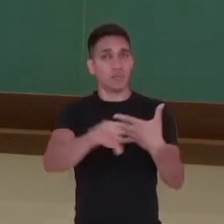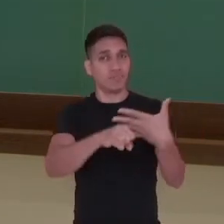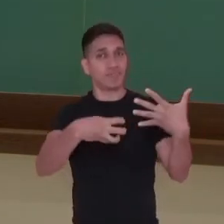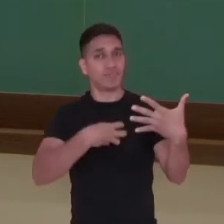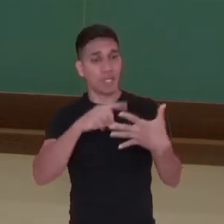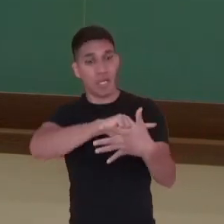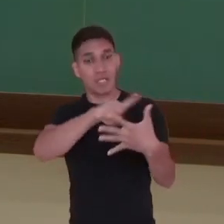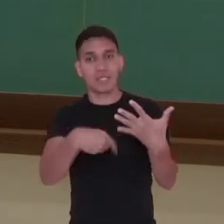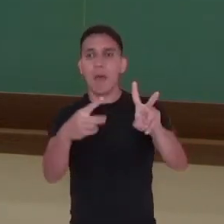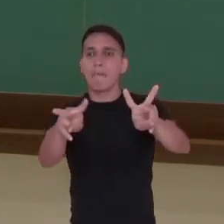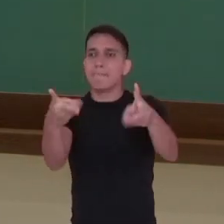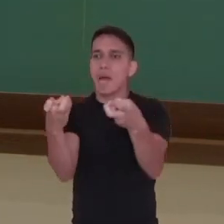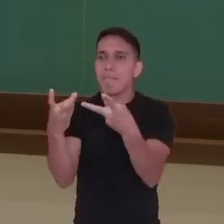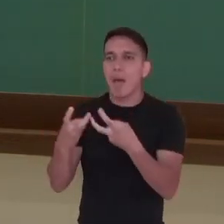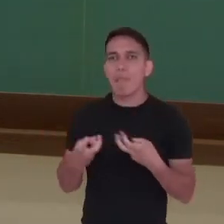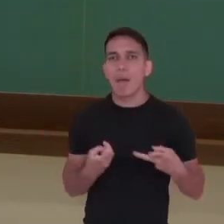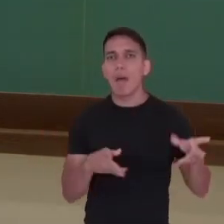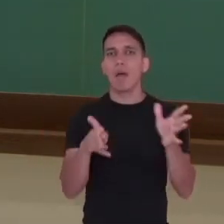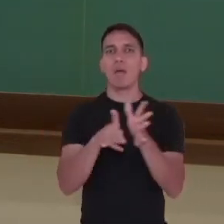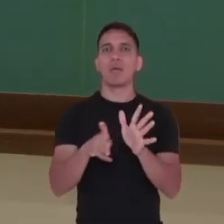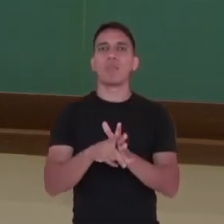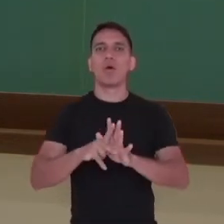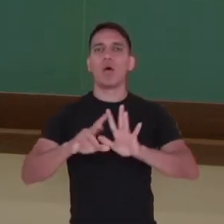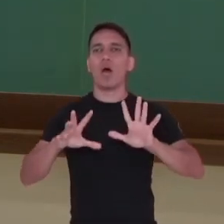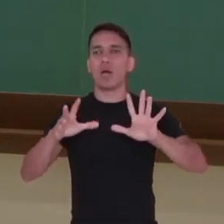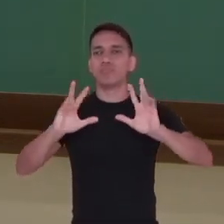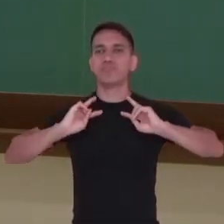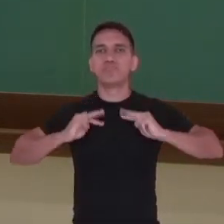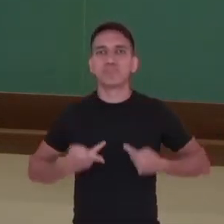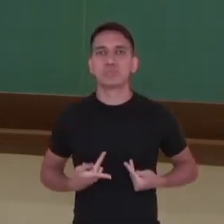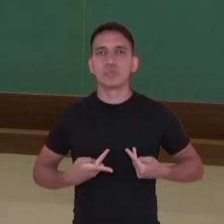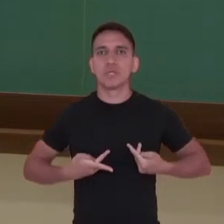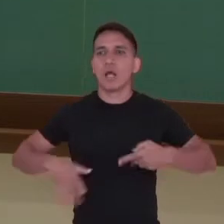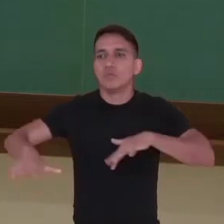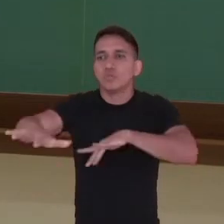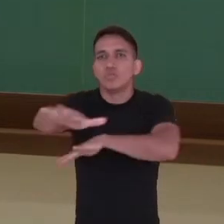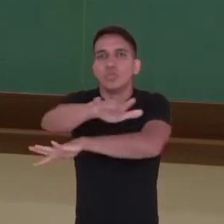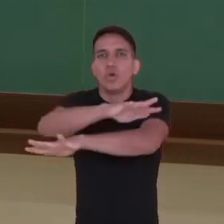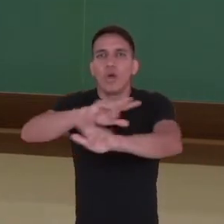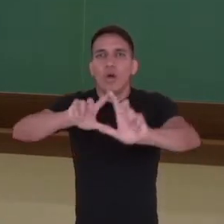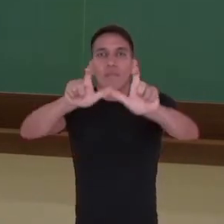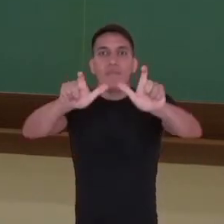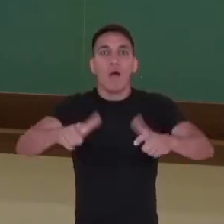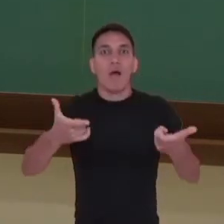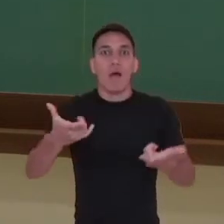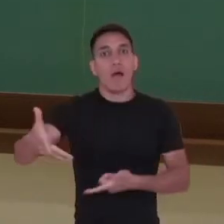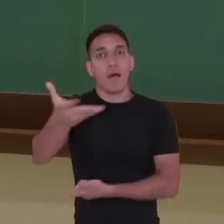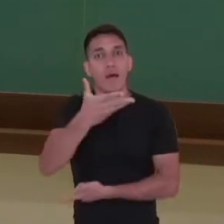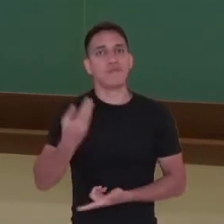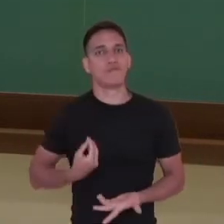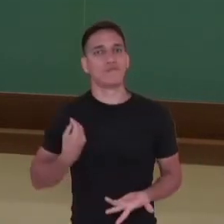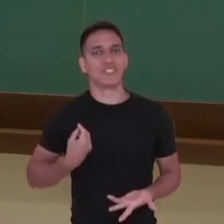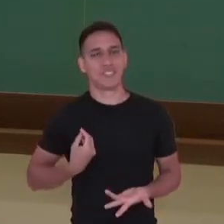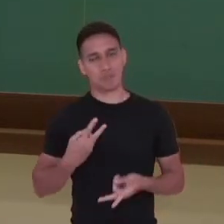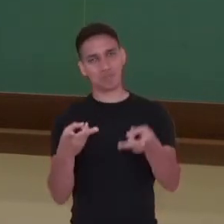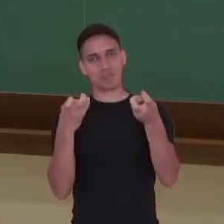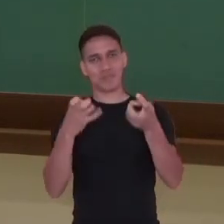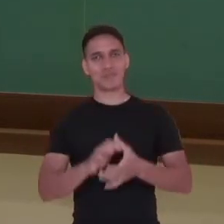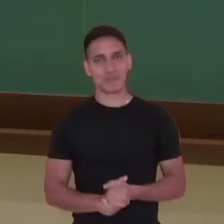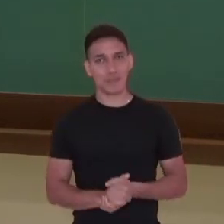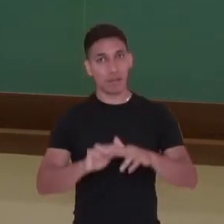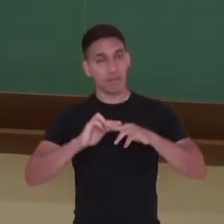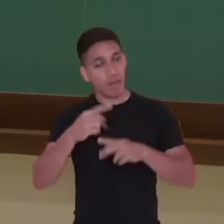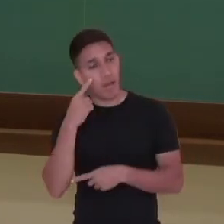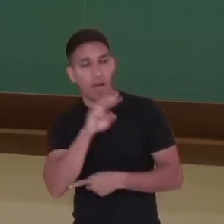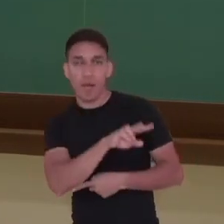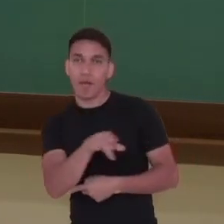às percepções dos homens no mundo. Então, nós sentimos, nós vivenciamos o ambiente